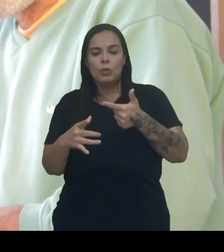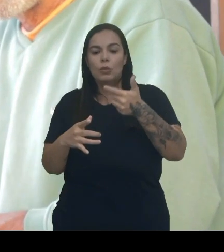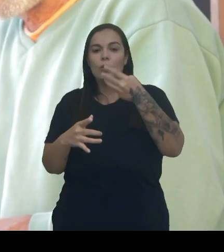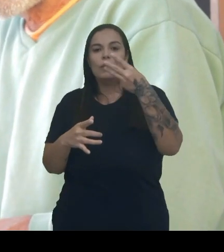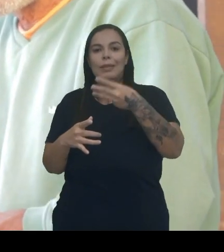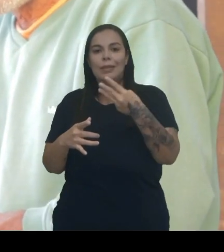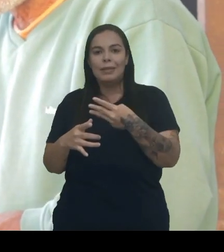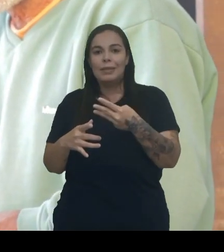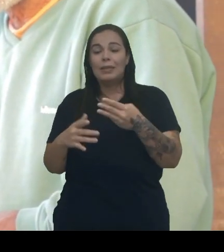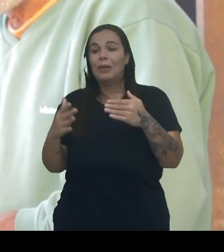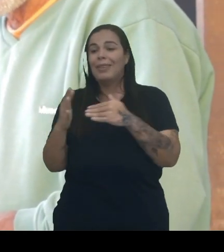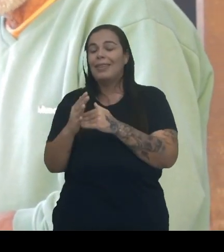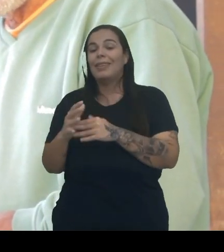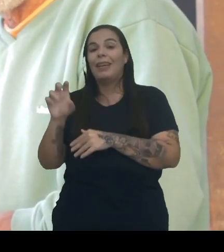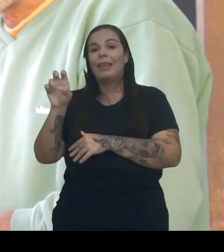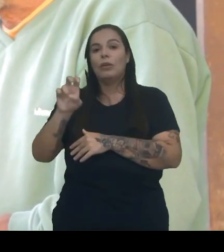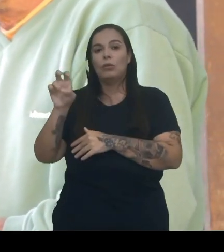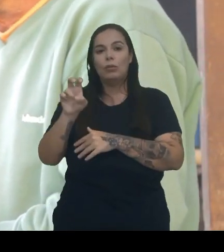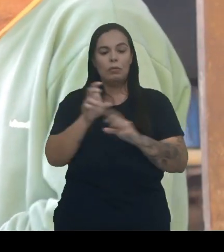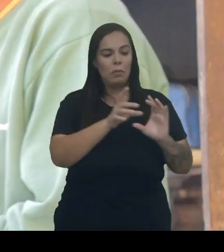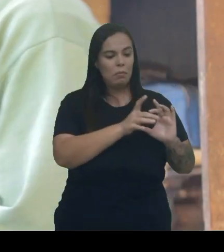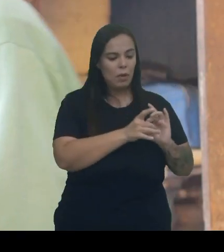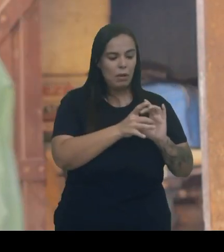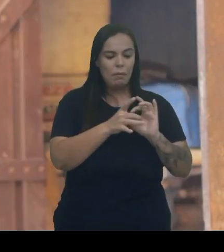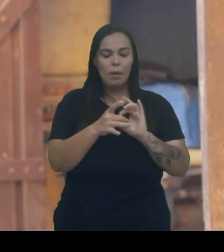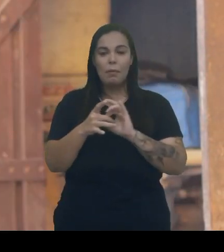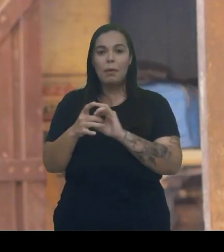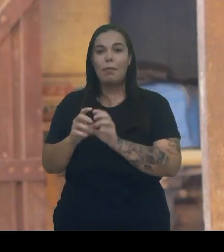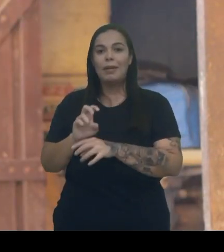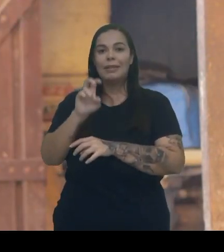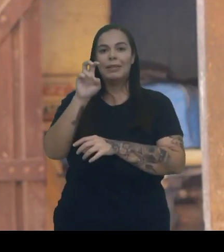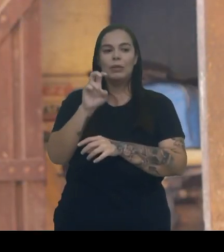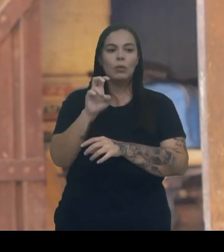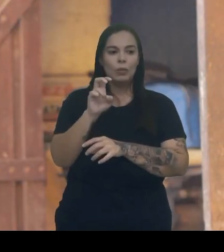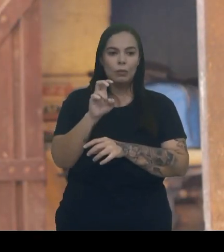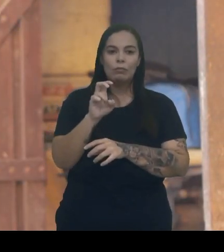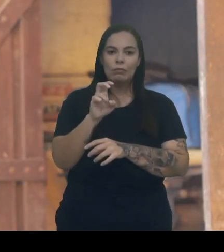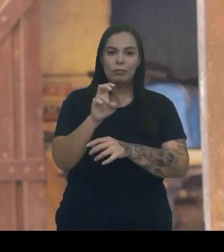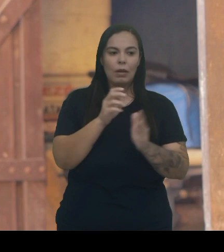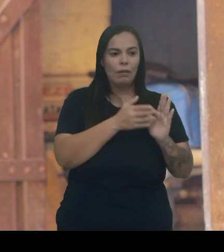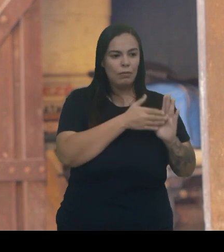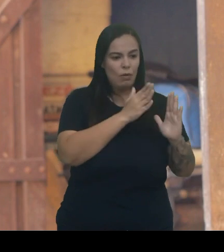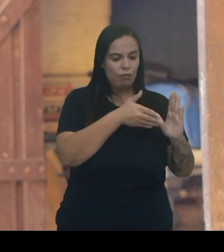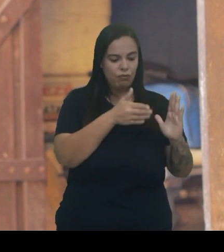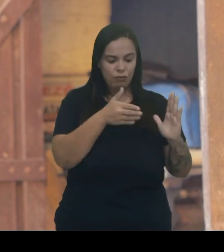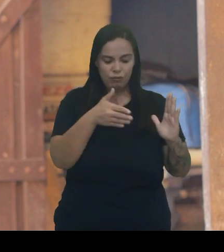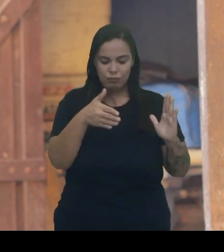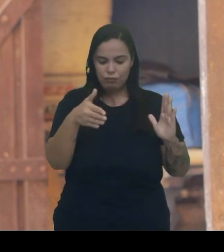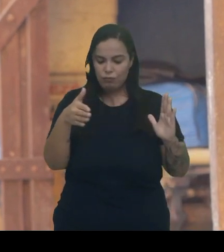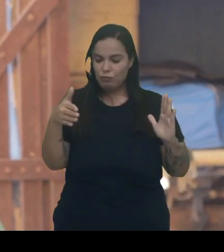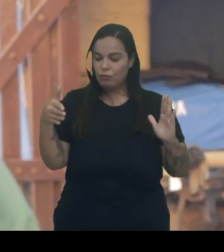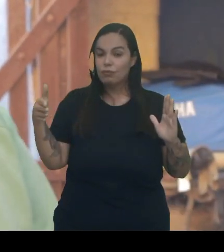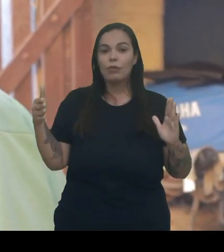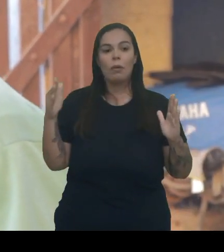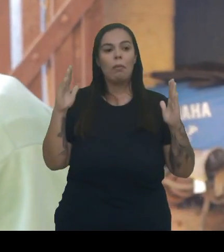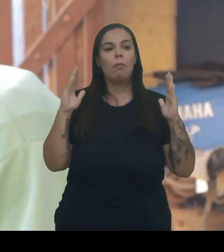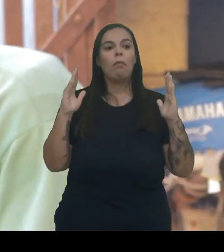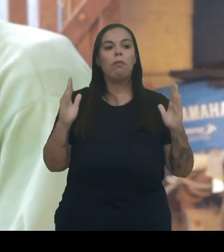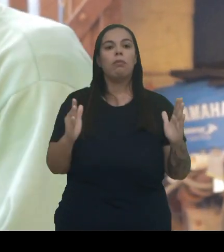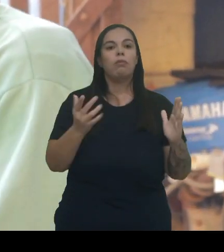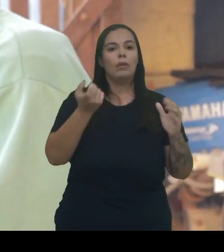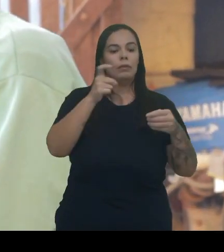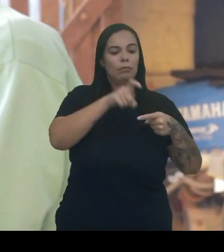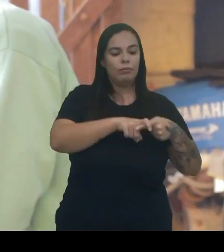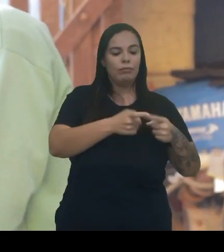até o quinto. Ele botou 5 cabeças desse de lá aqui, ele veio, encaixando um no